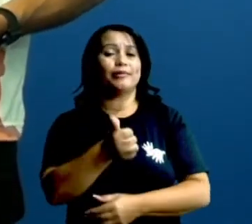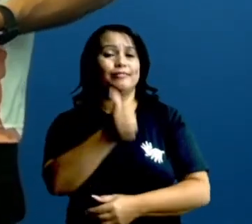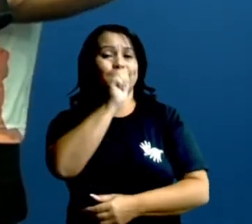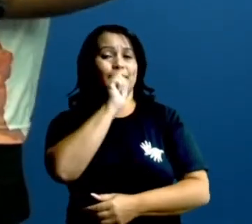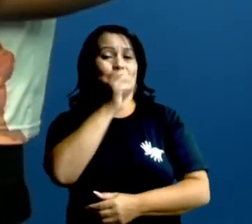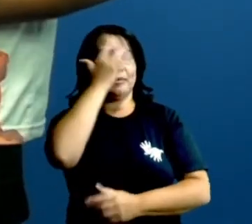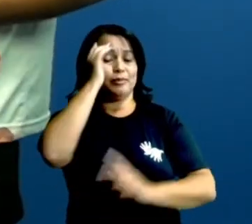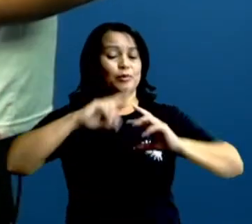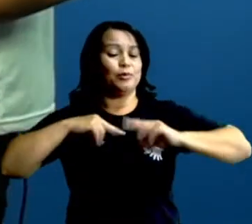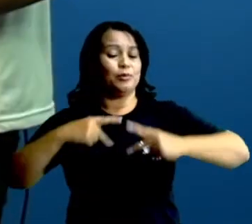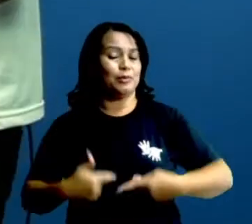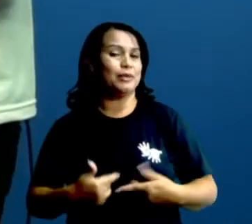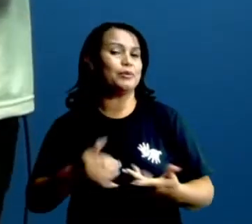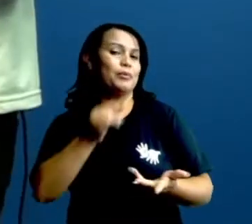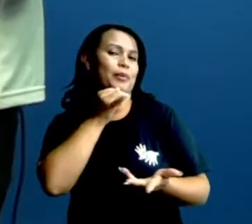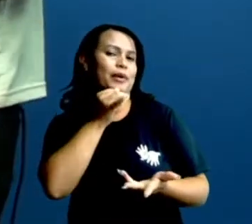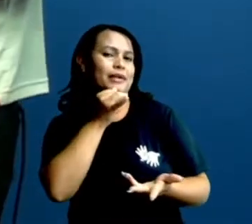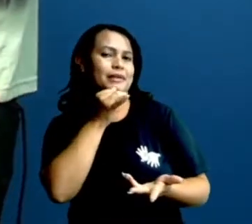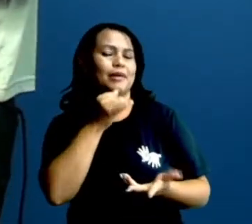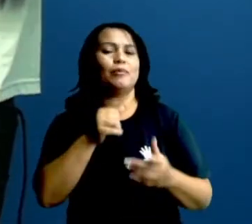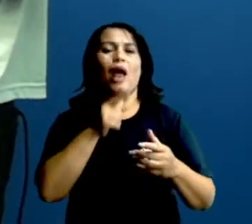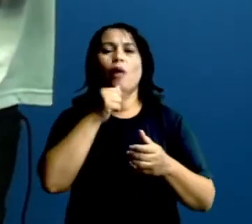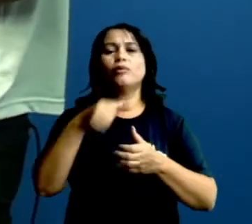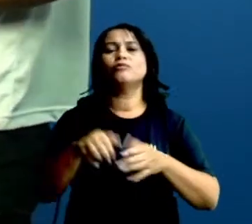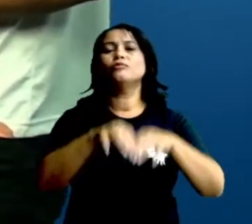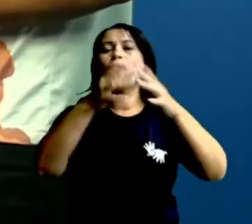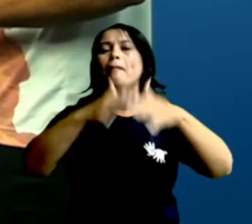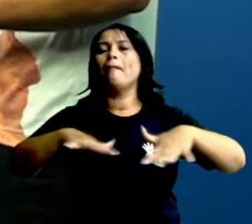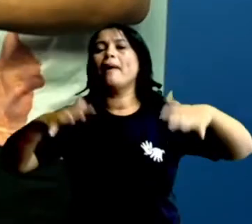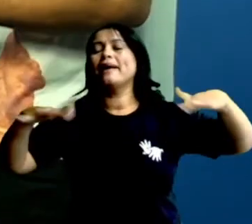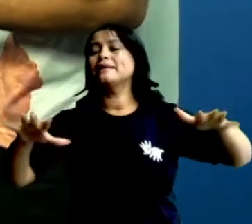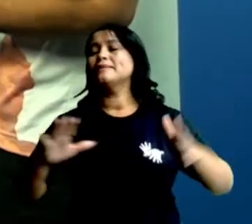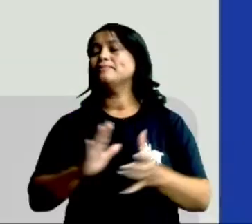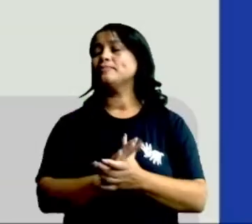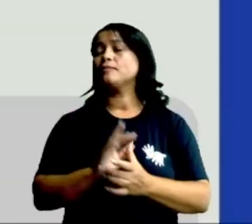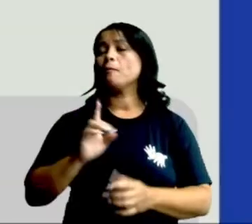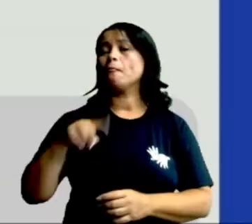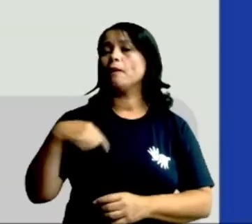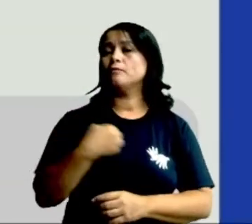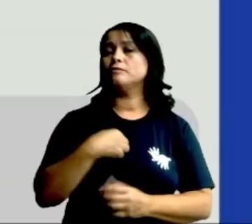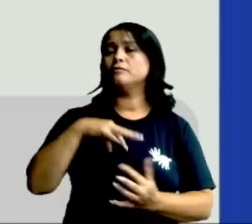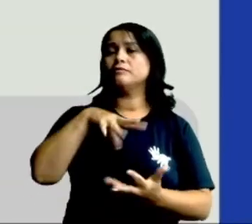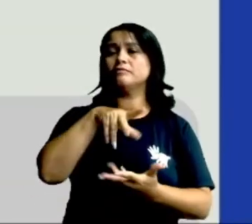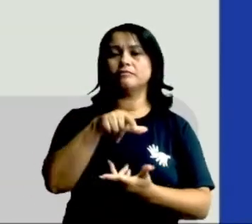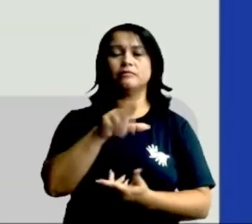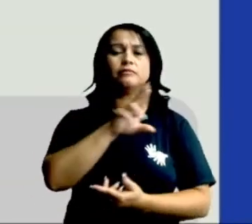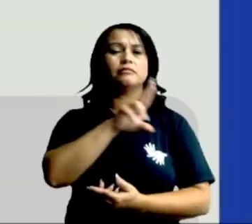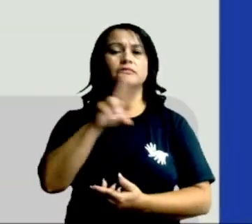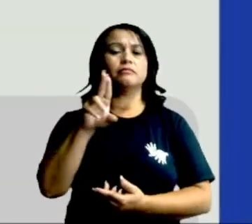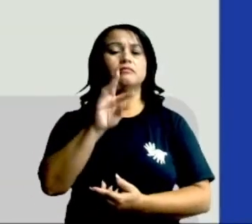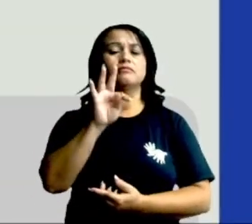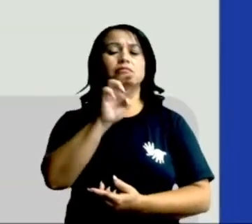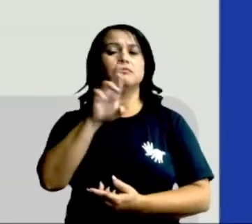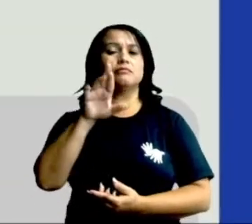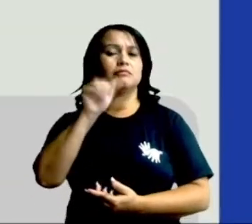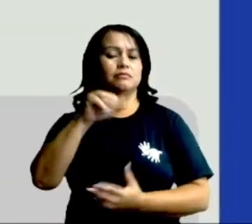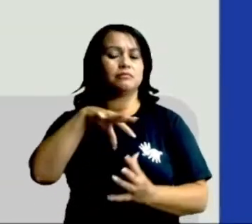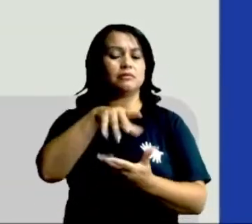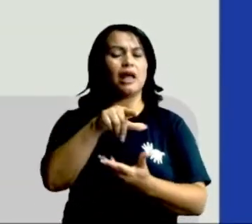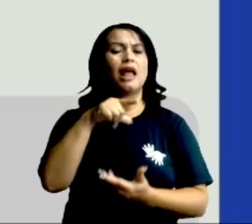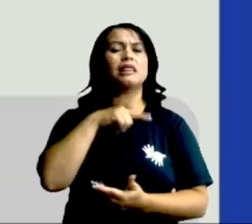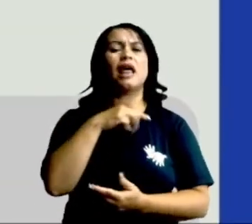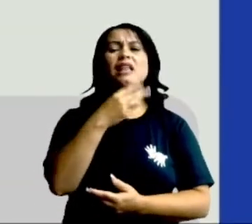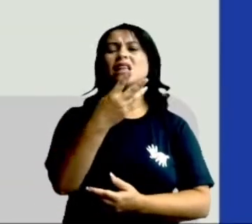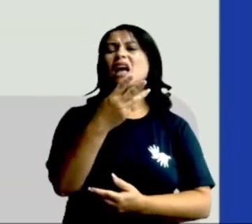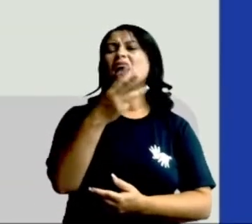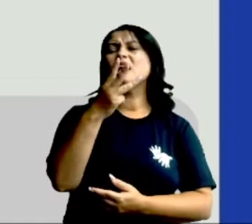seres humanos, né, como por exemplo a água dos oceanos, tá certo? Nosso planeta ele é chamado de Terra, porém cerca de